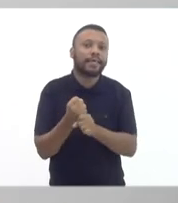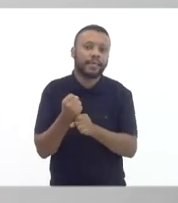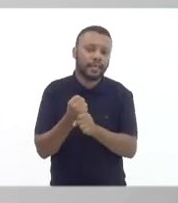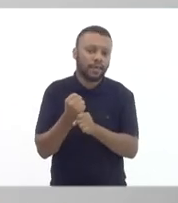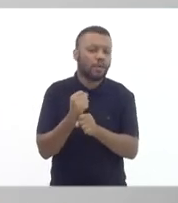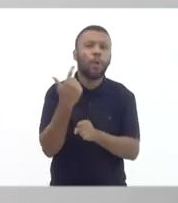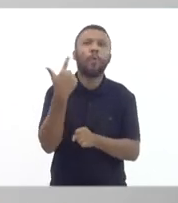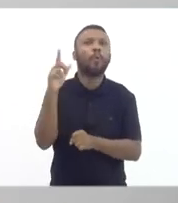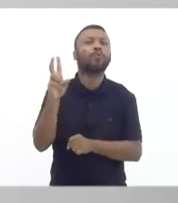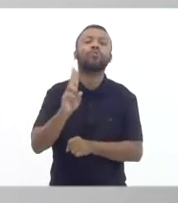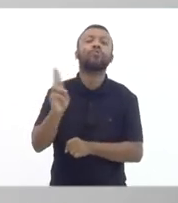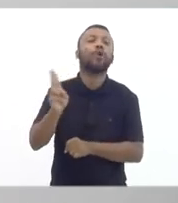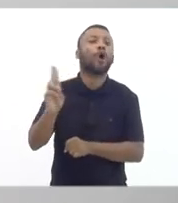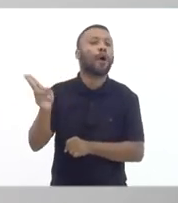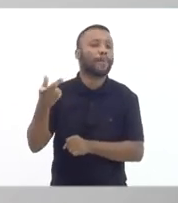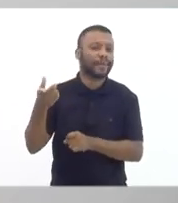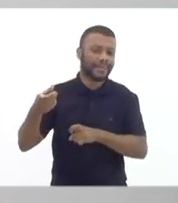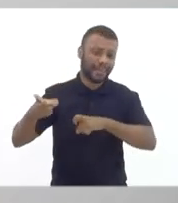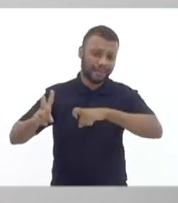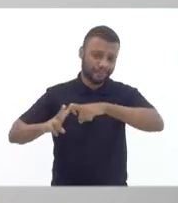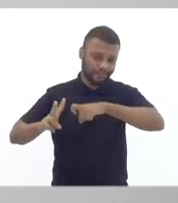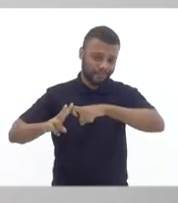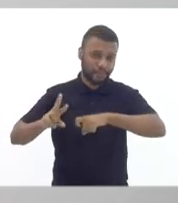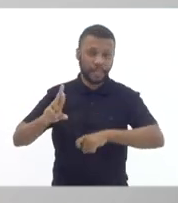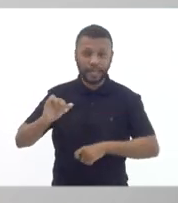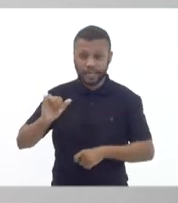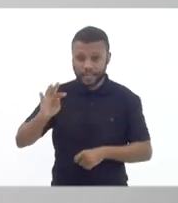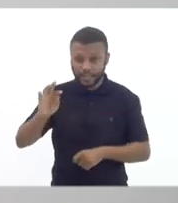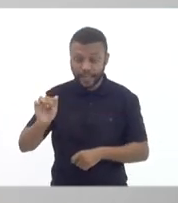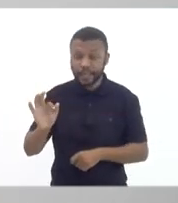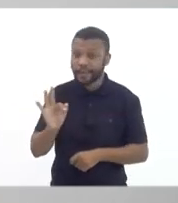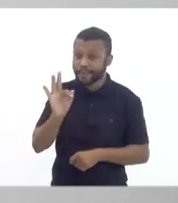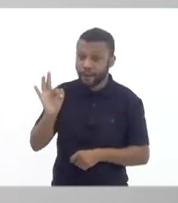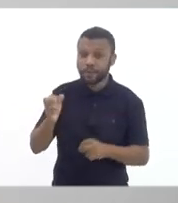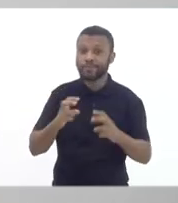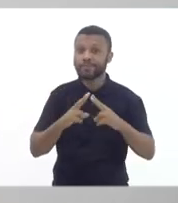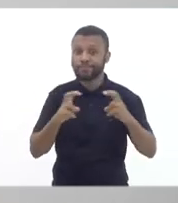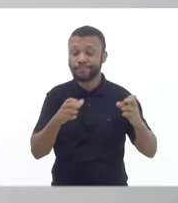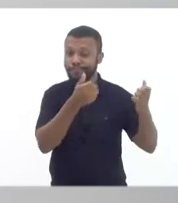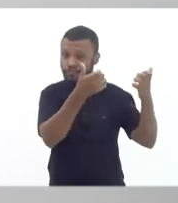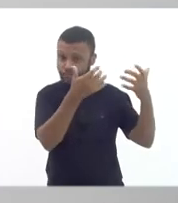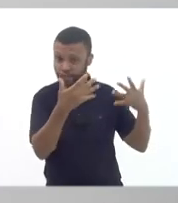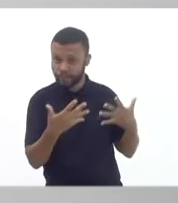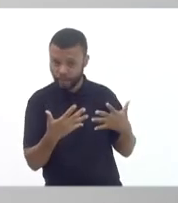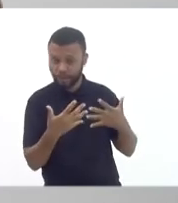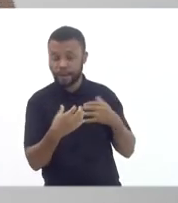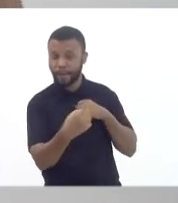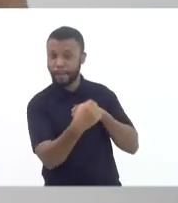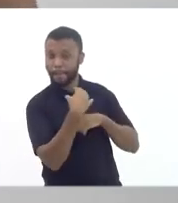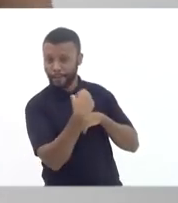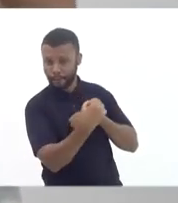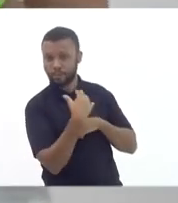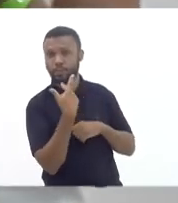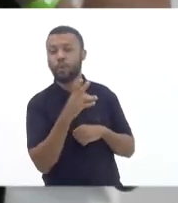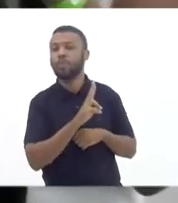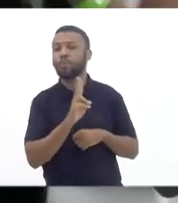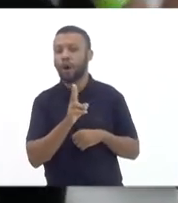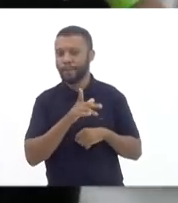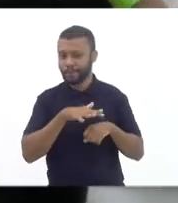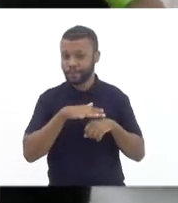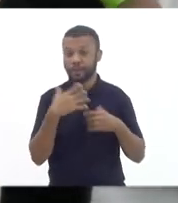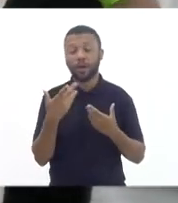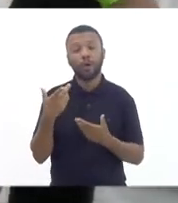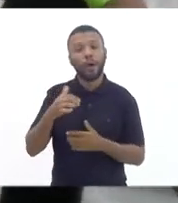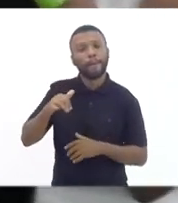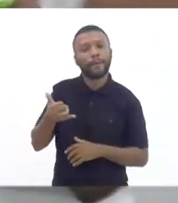outro nome que a doutora Rita, da Faculdade de Florianópolis, me passou. Então, eu faço hospedagem